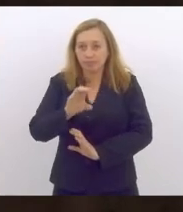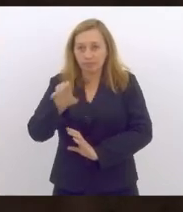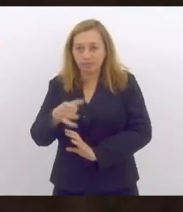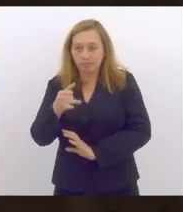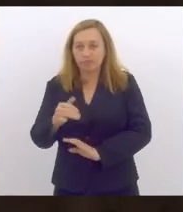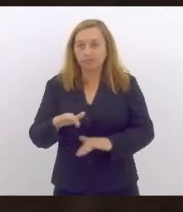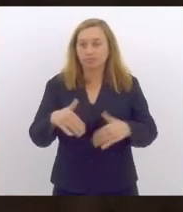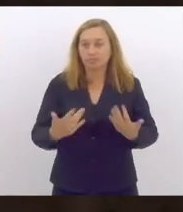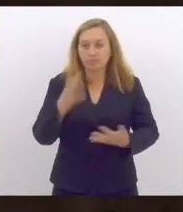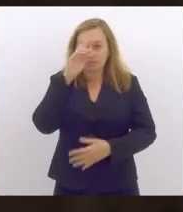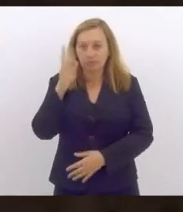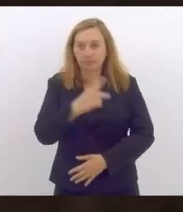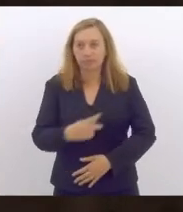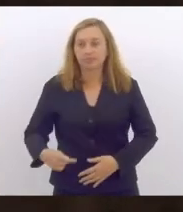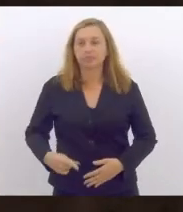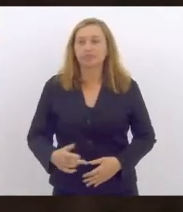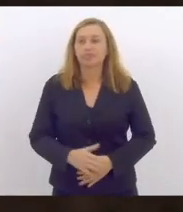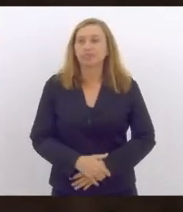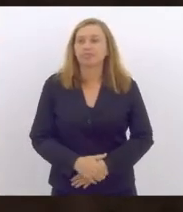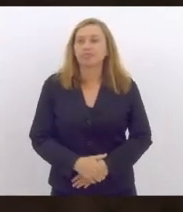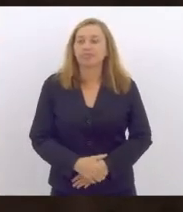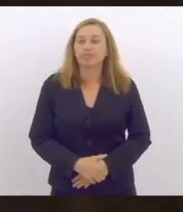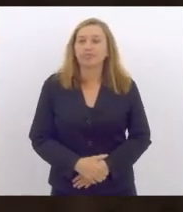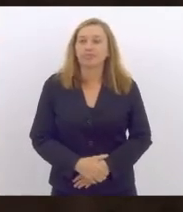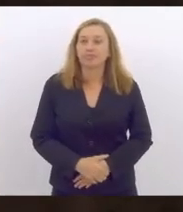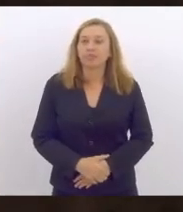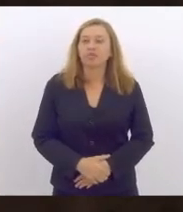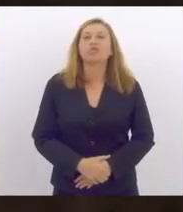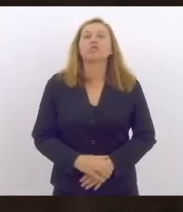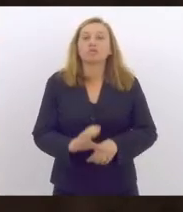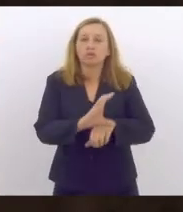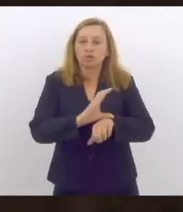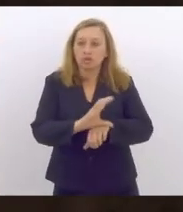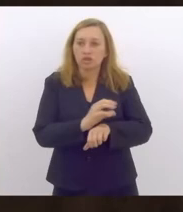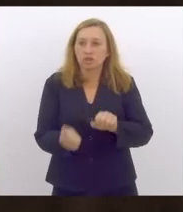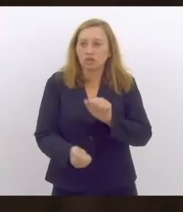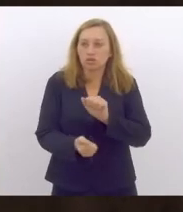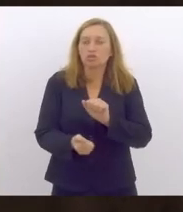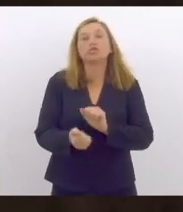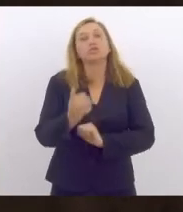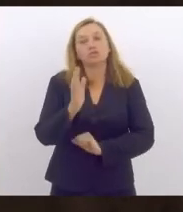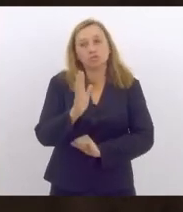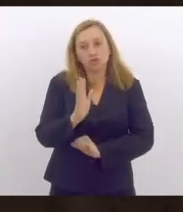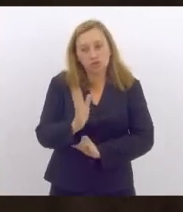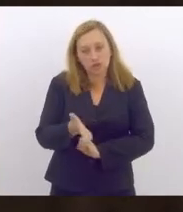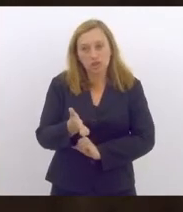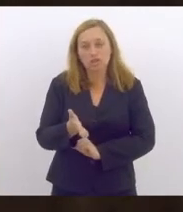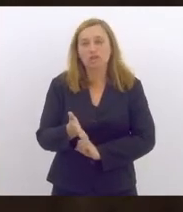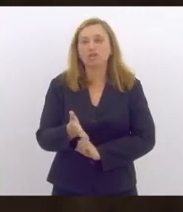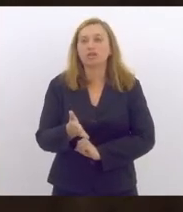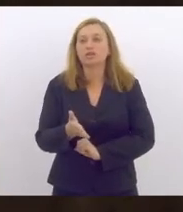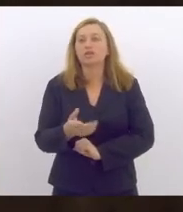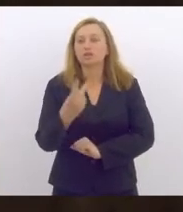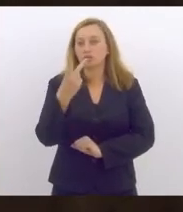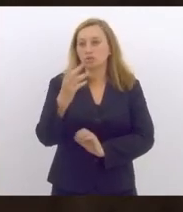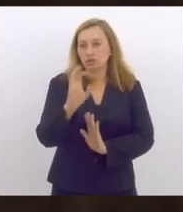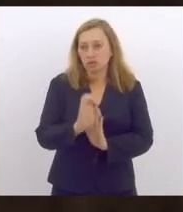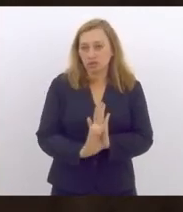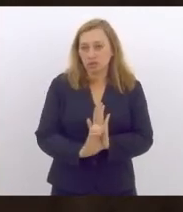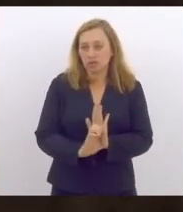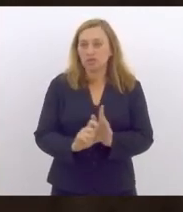Assim posto, o parecer é pela constitucionalidade, como já o era, com 2